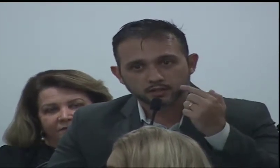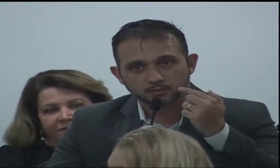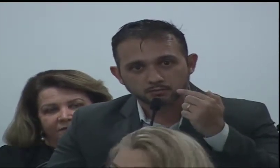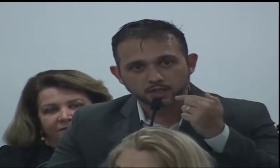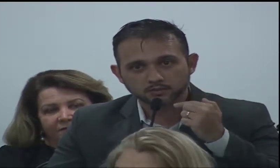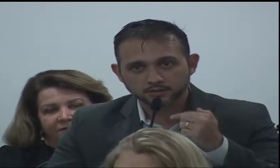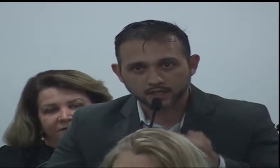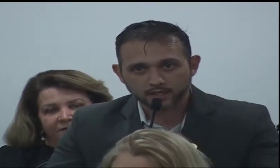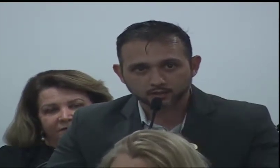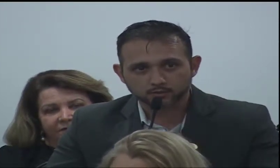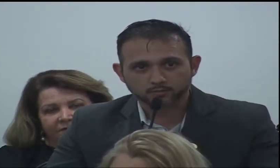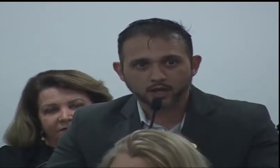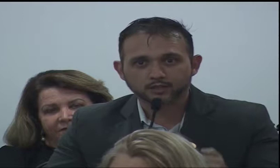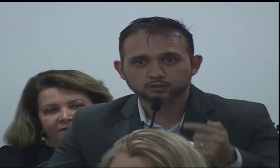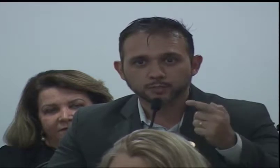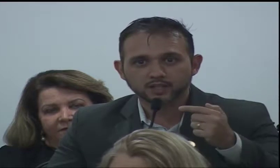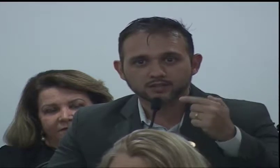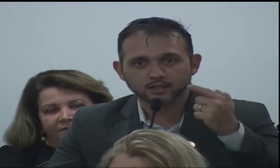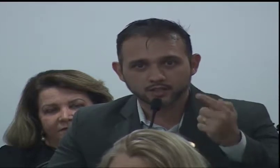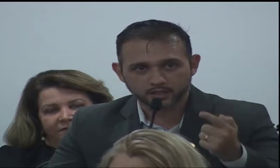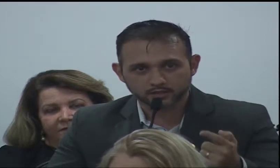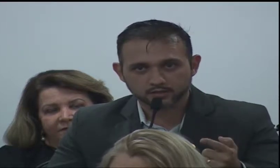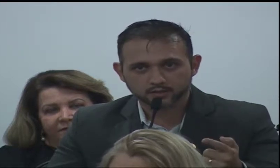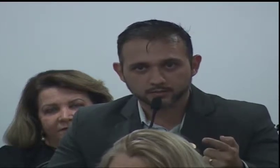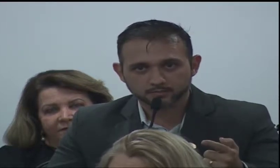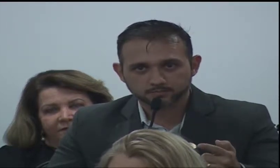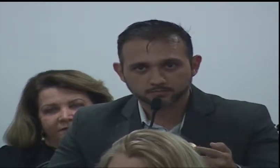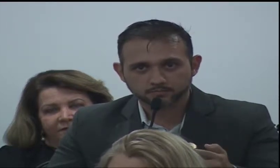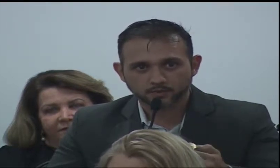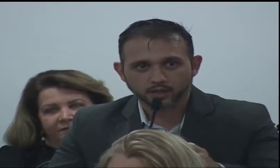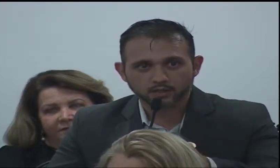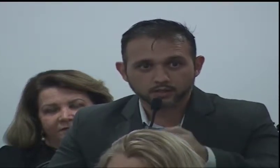Se mandaram a superintendência,